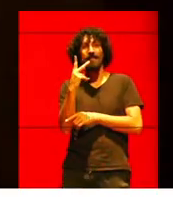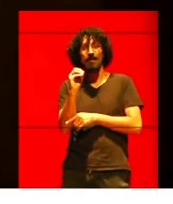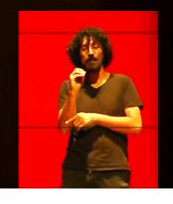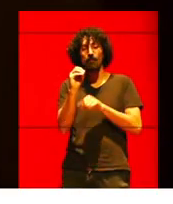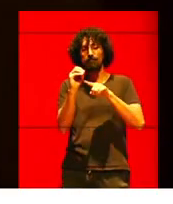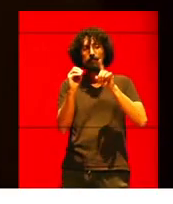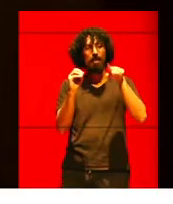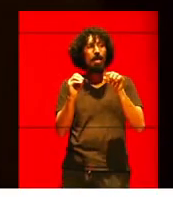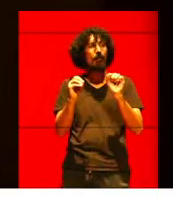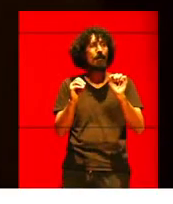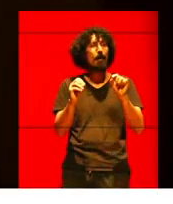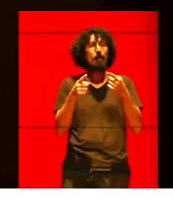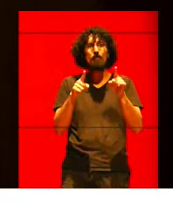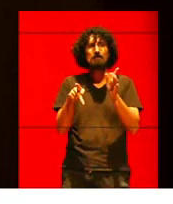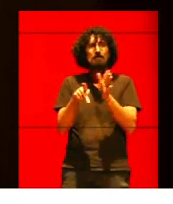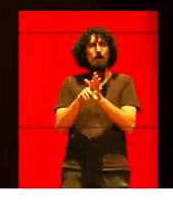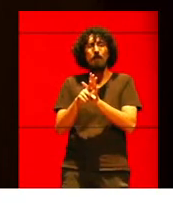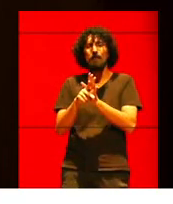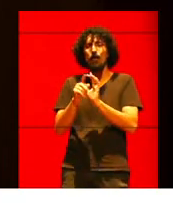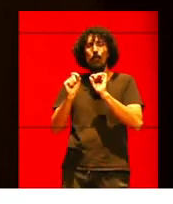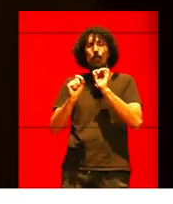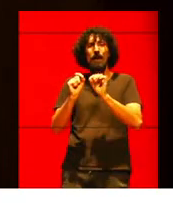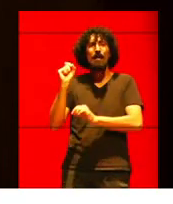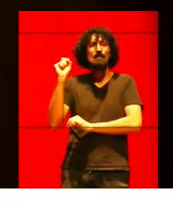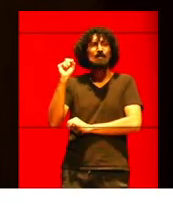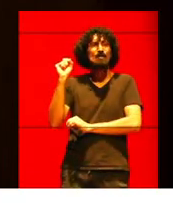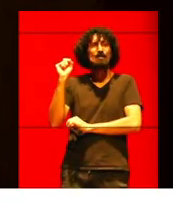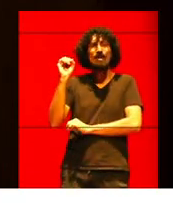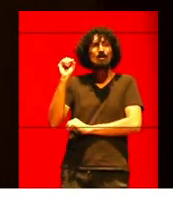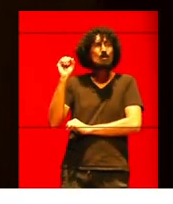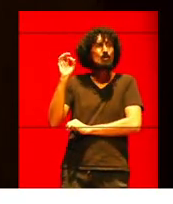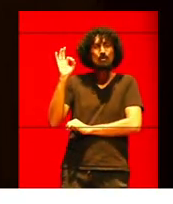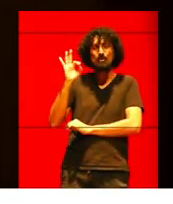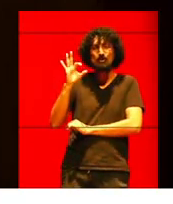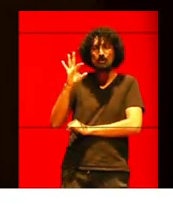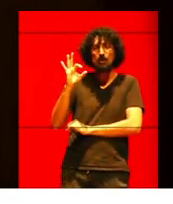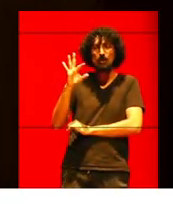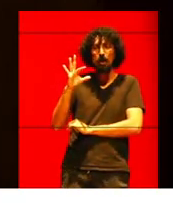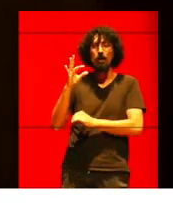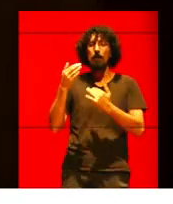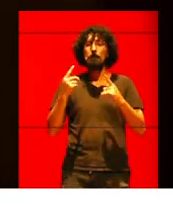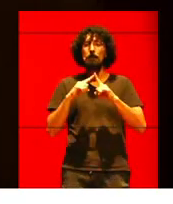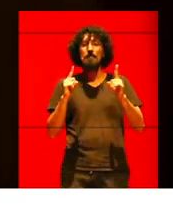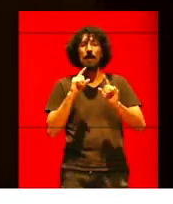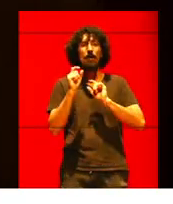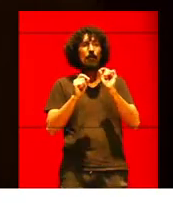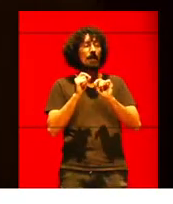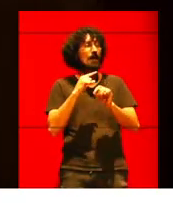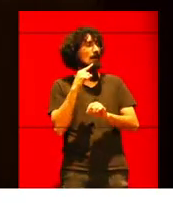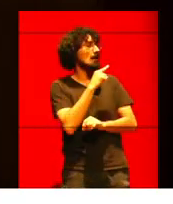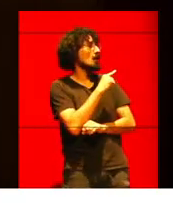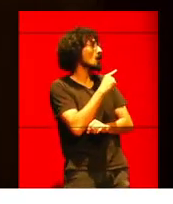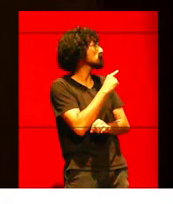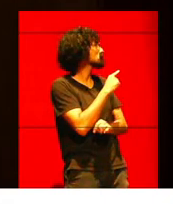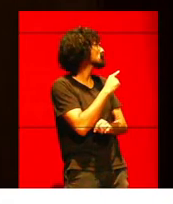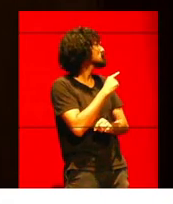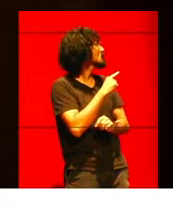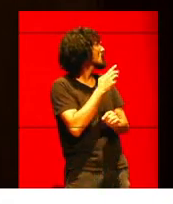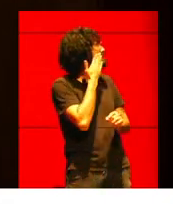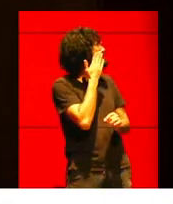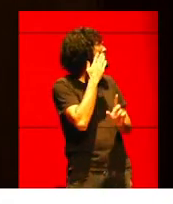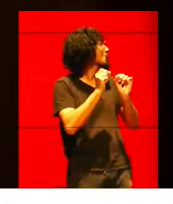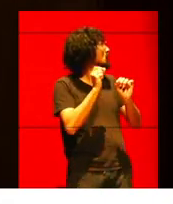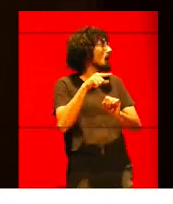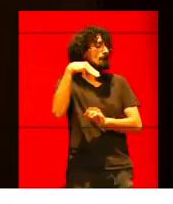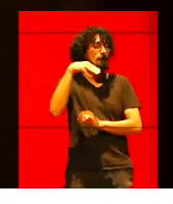outra. Trabalha com processo de figuras de linguagem. São metonímias. Sabe o que é metonímia? Sabe aquele teu